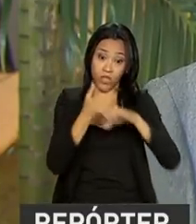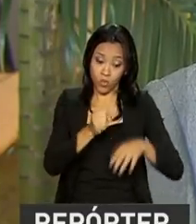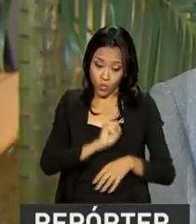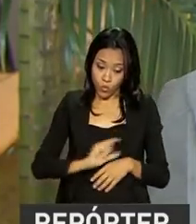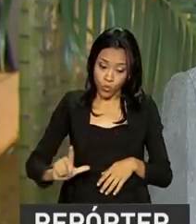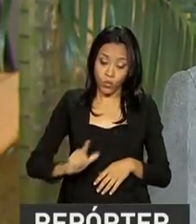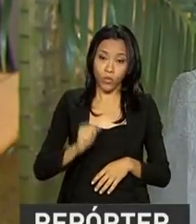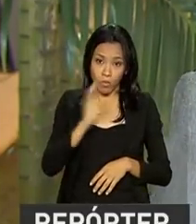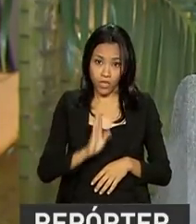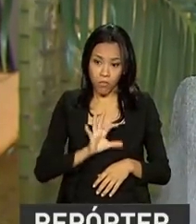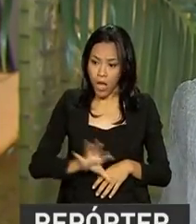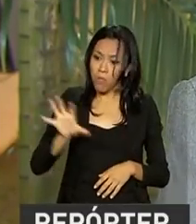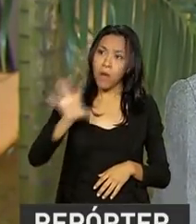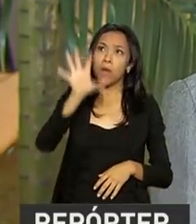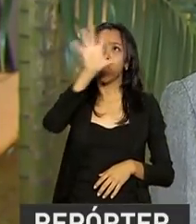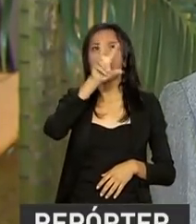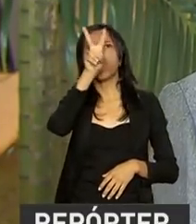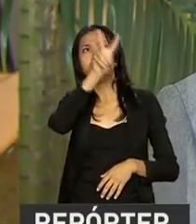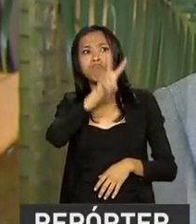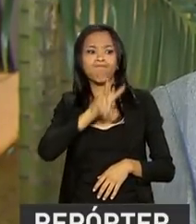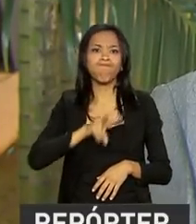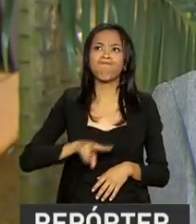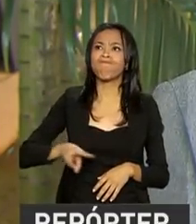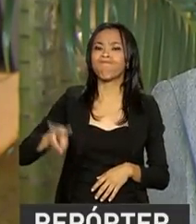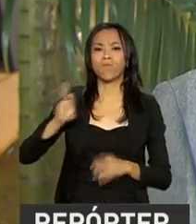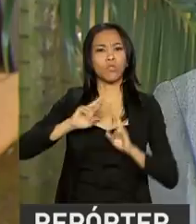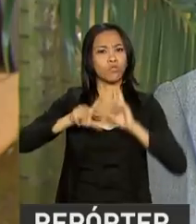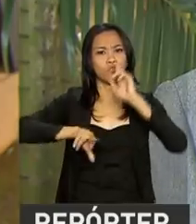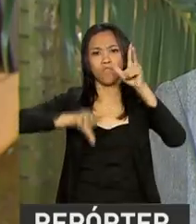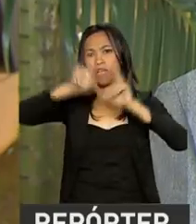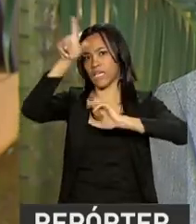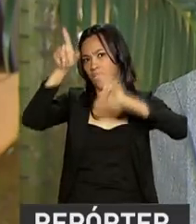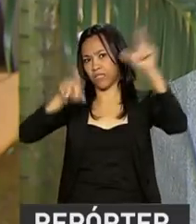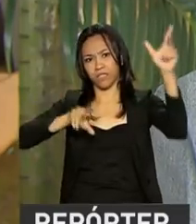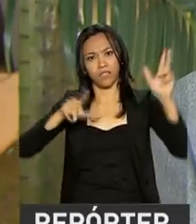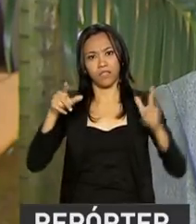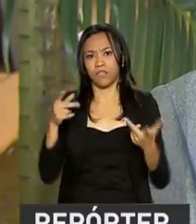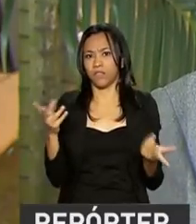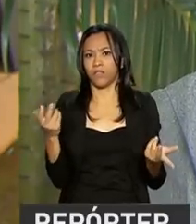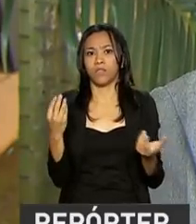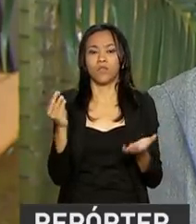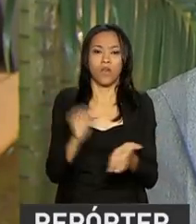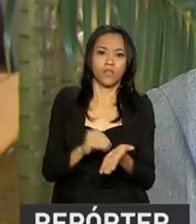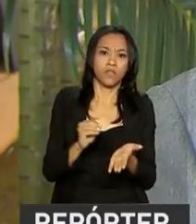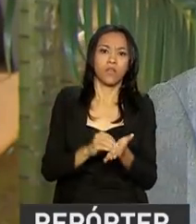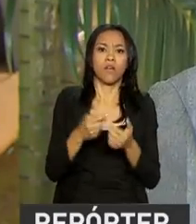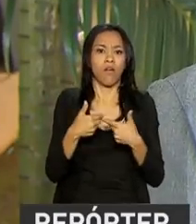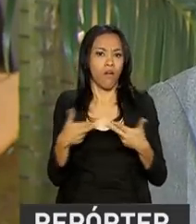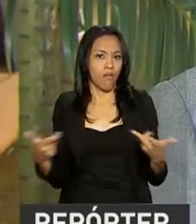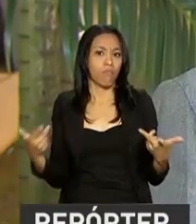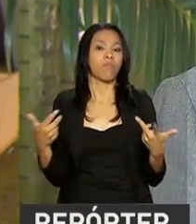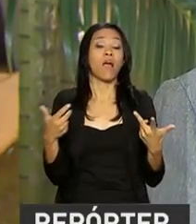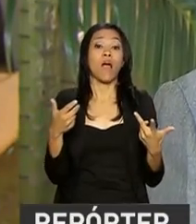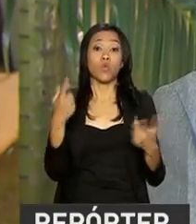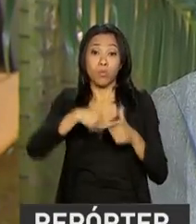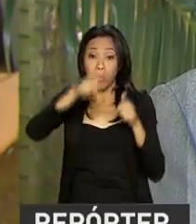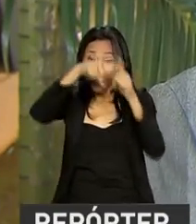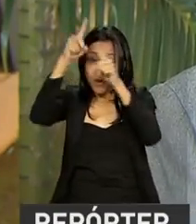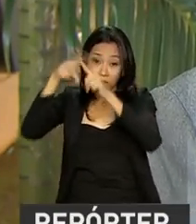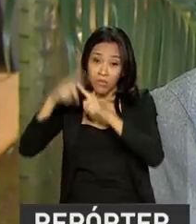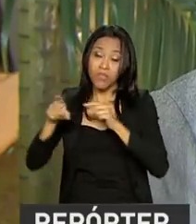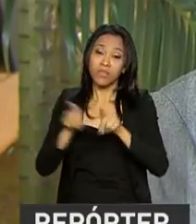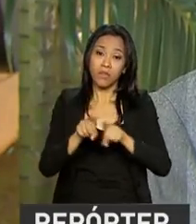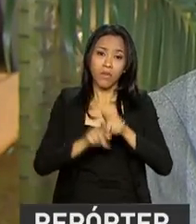país, as situações e as realidades são totalmente diferentes. Os problemas são de natureza, muitas vezes,